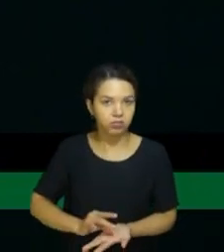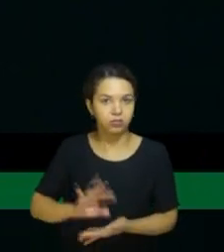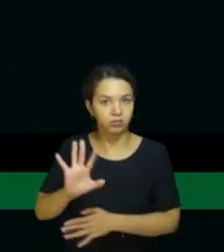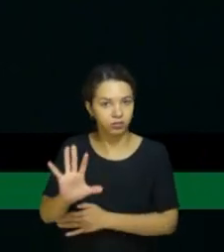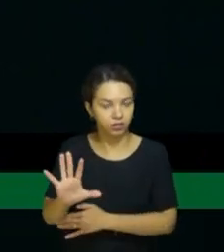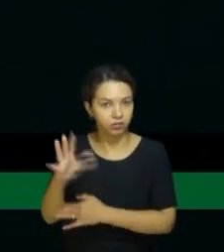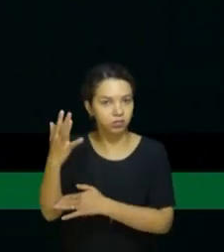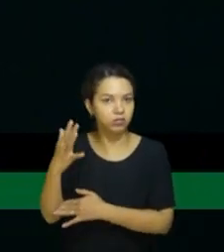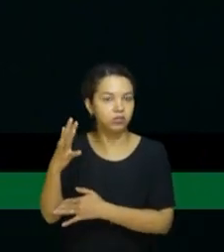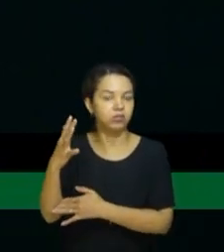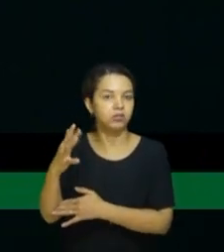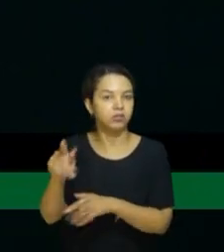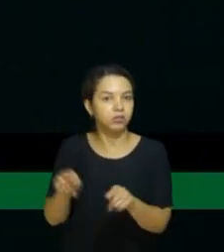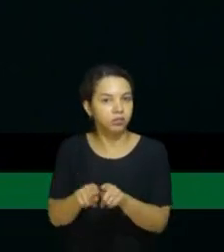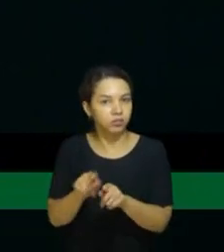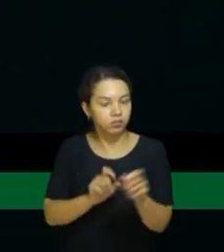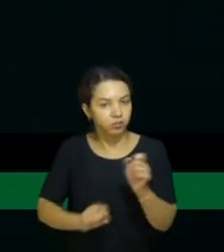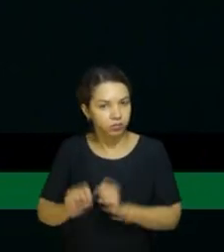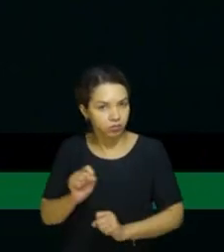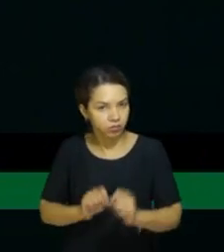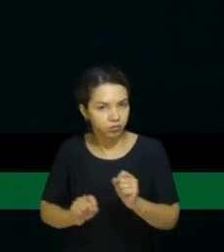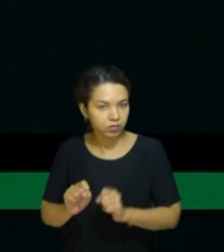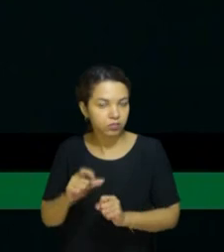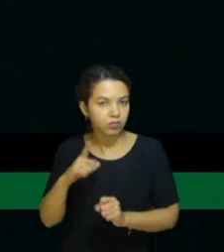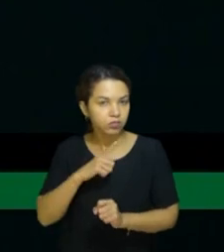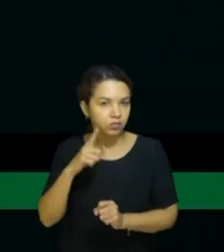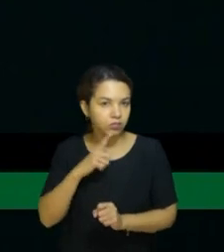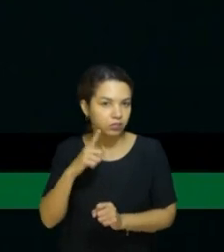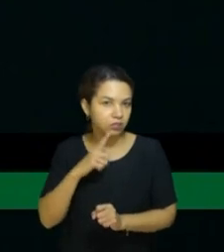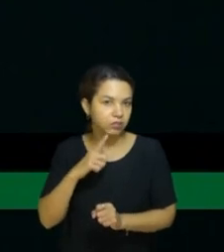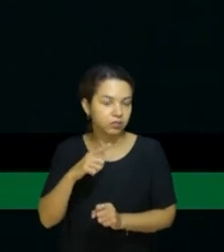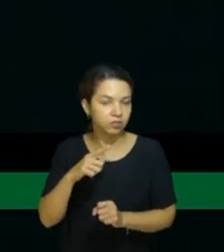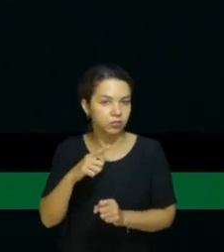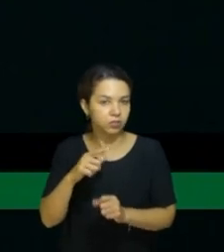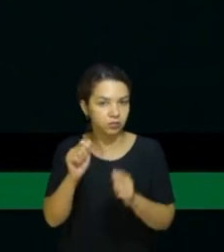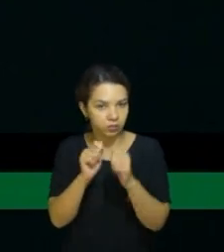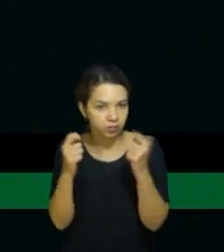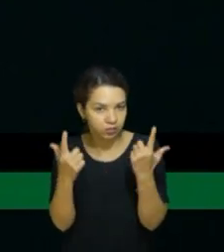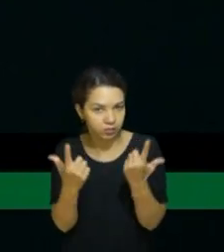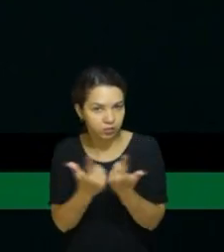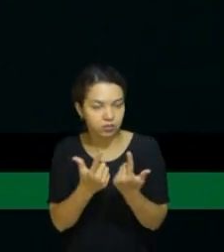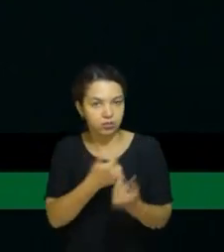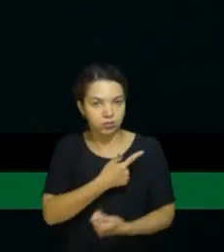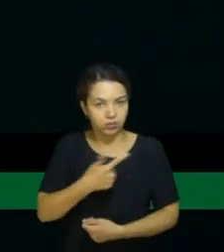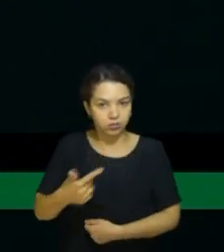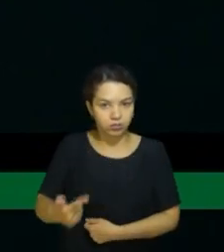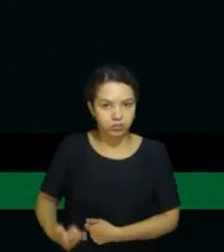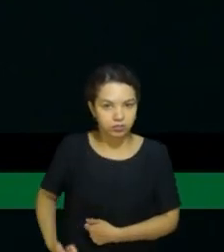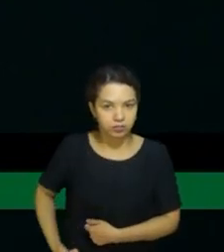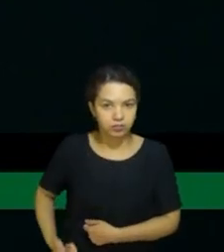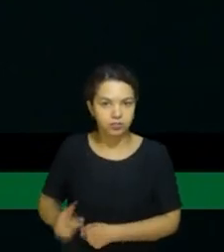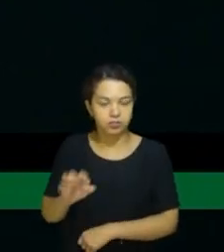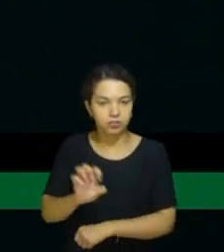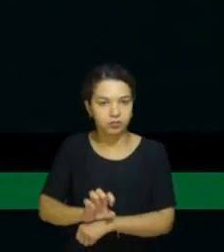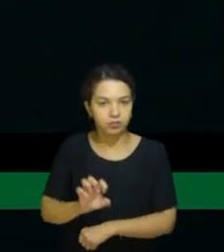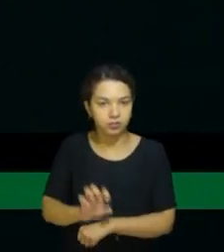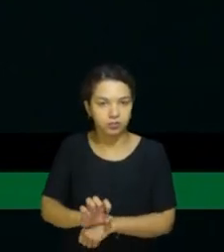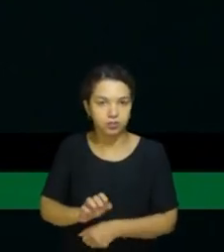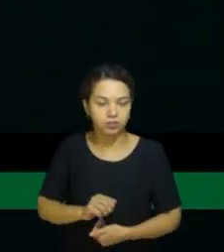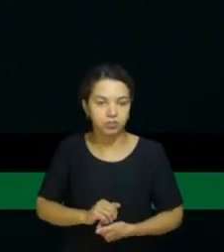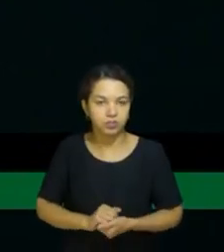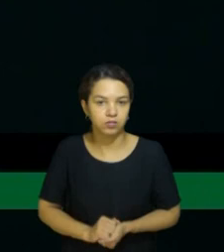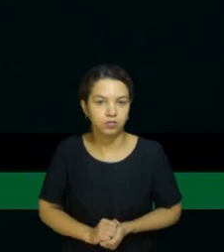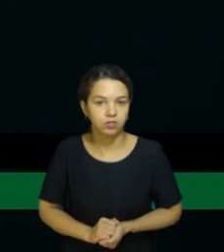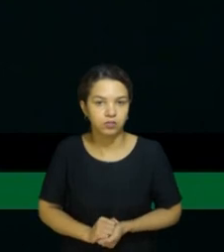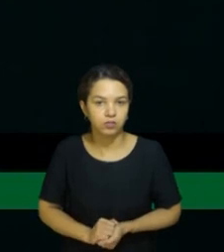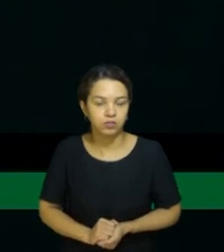das expectativas que tem em relação à Assembleia Legislativa ao governo do estado eu eu